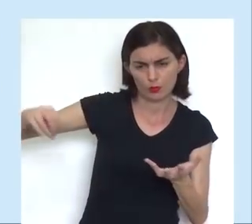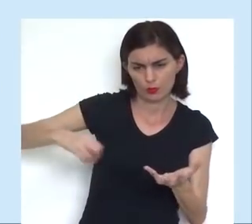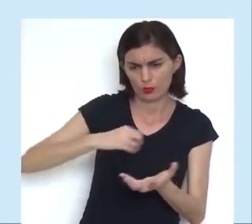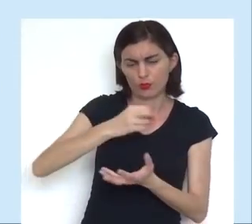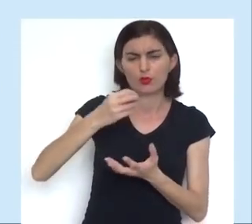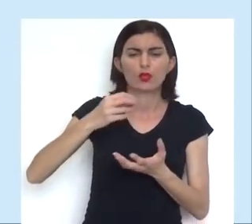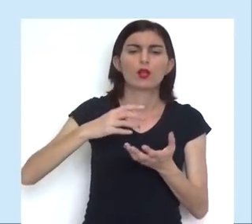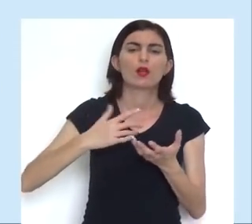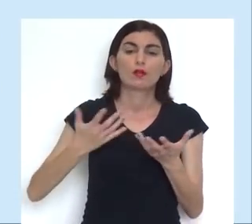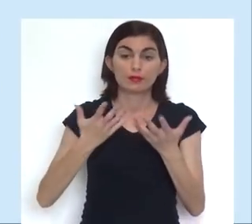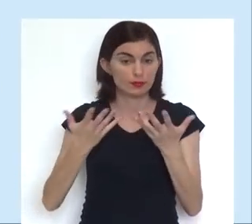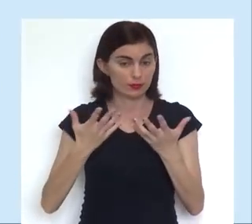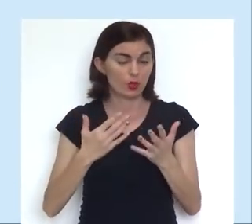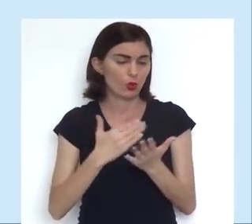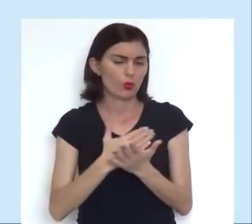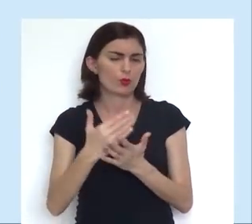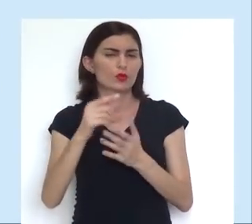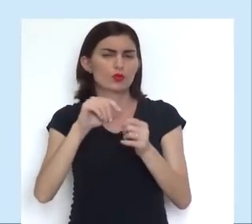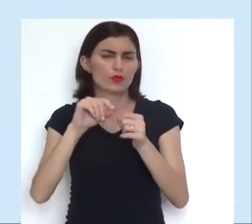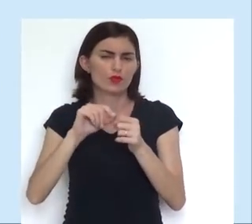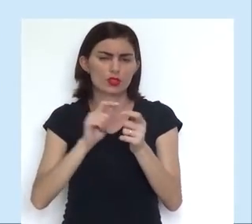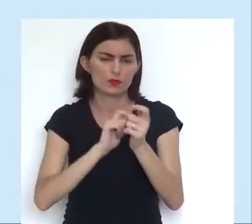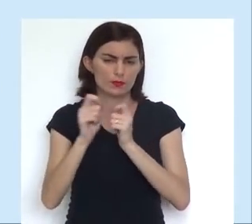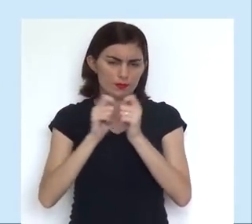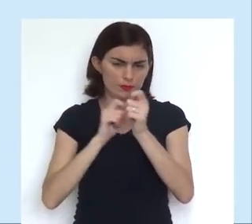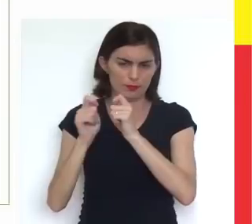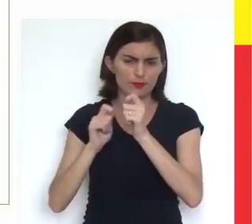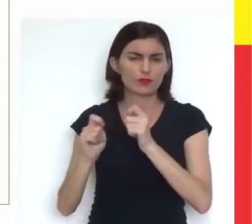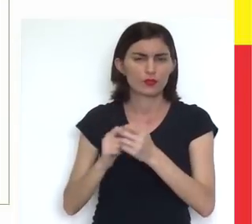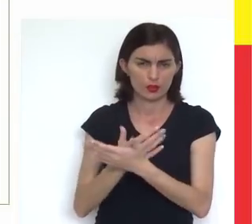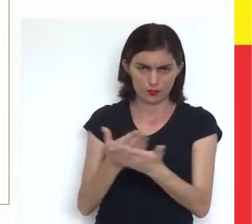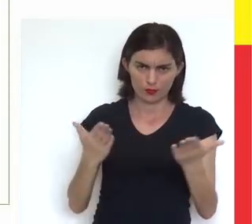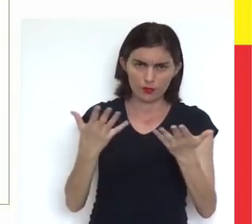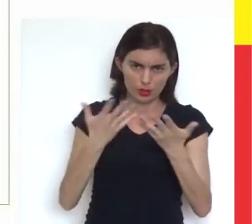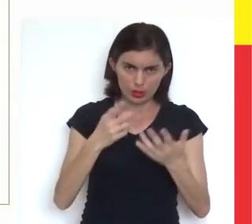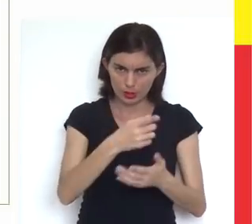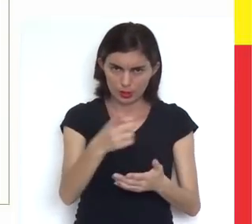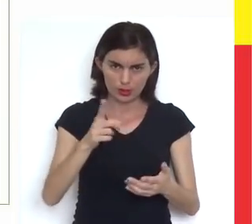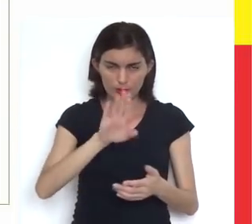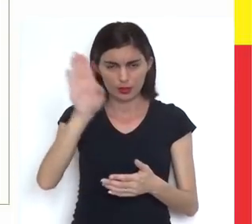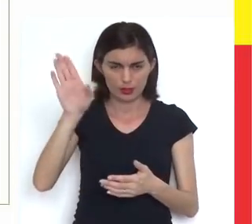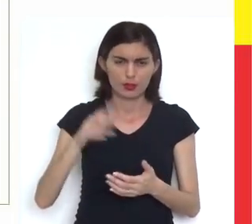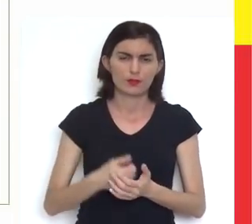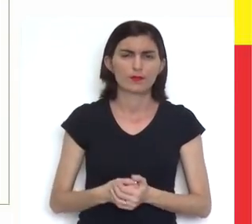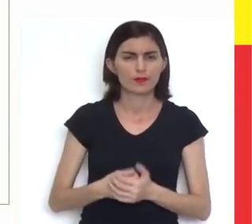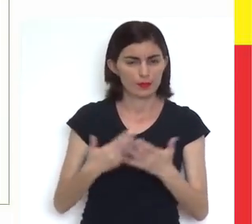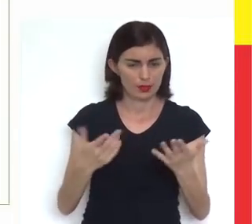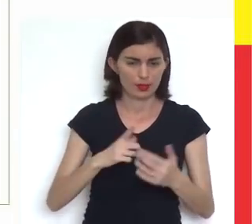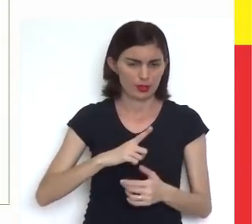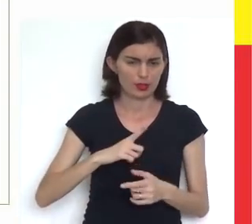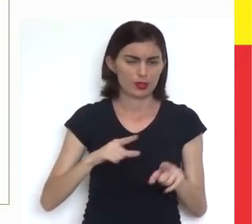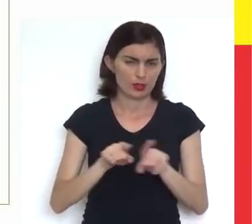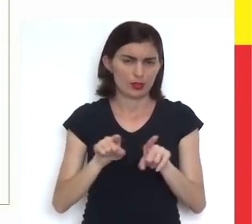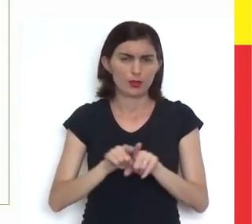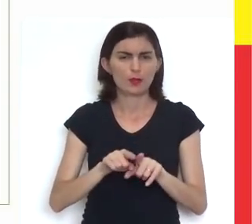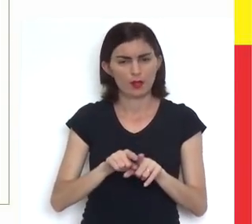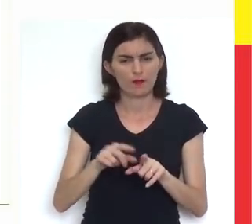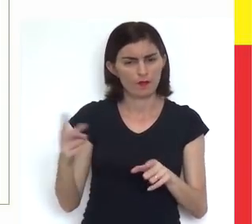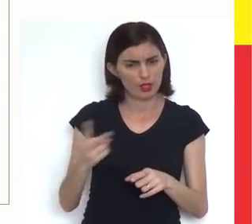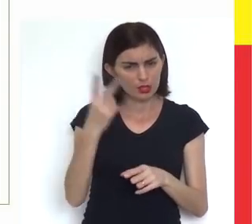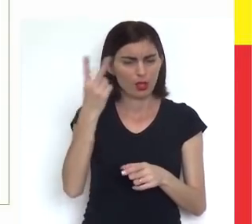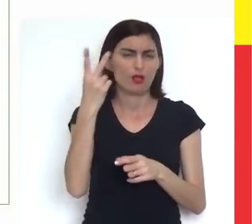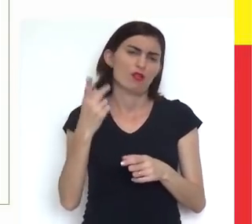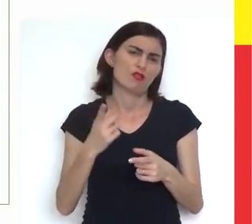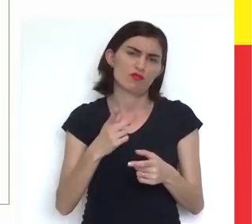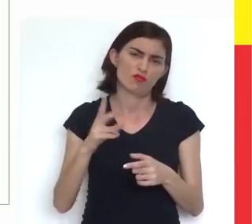outros territórios no espaço, e ela começou a fazer algumas entrevistas, tá? E você queria ir? Gente, existem também algumas vantagens